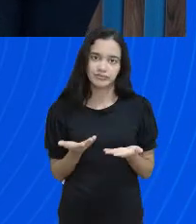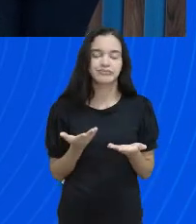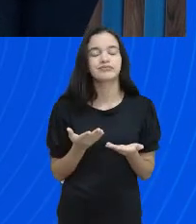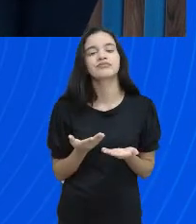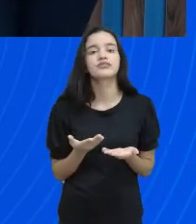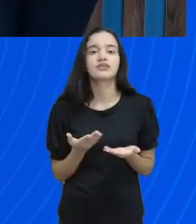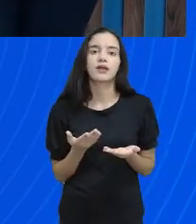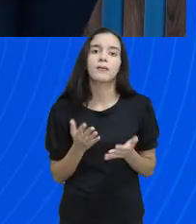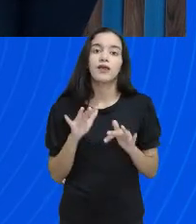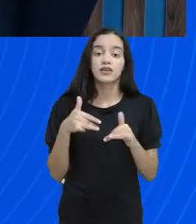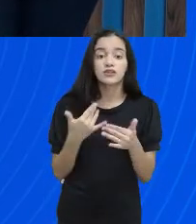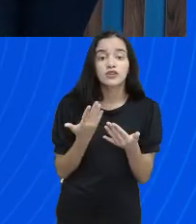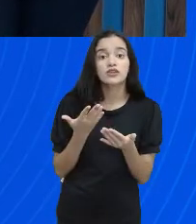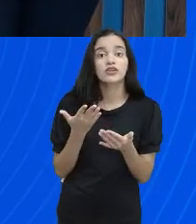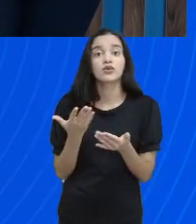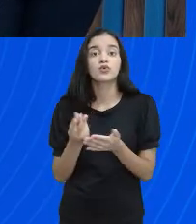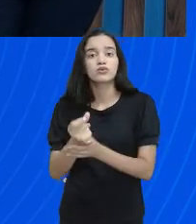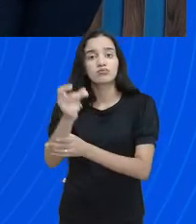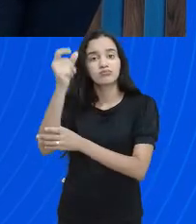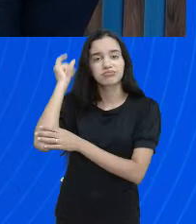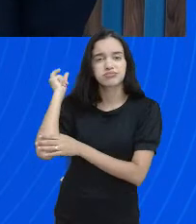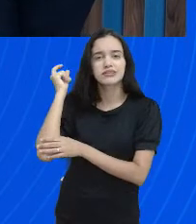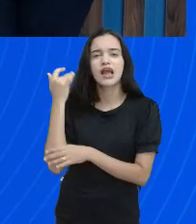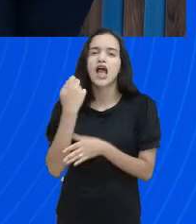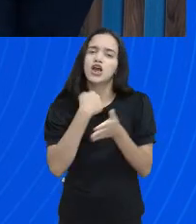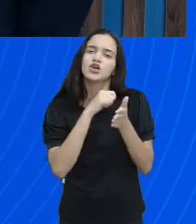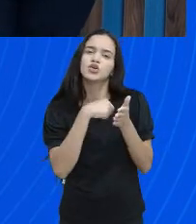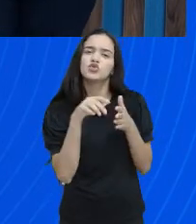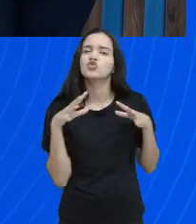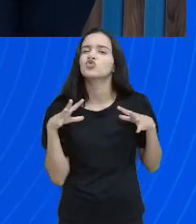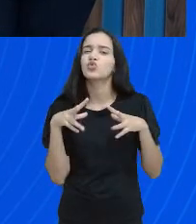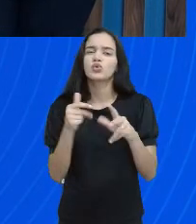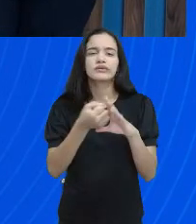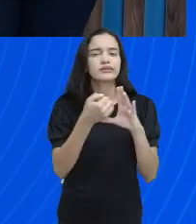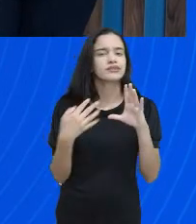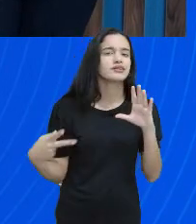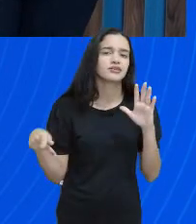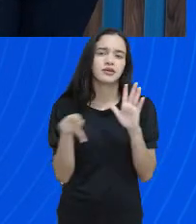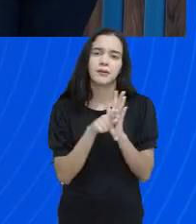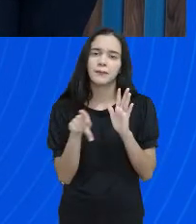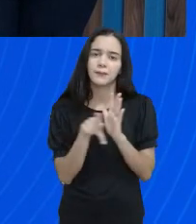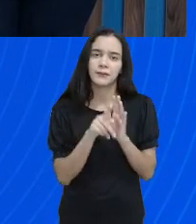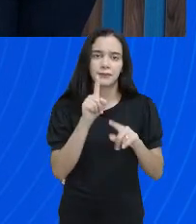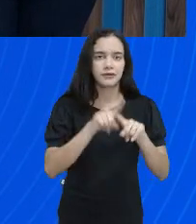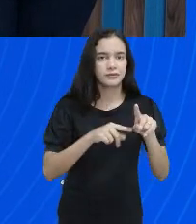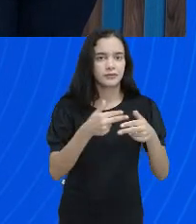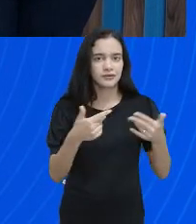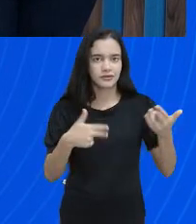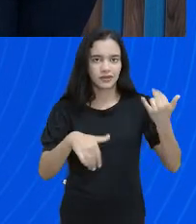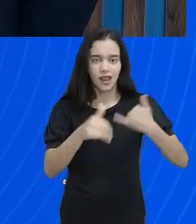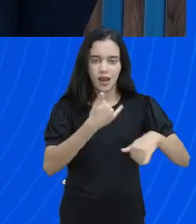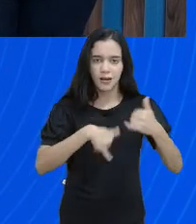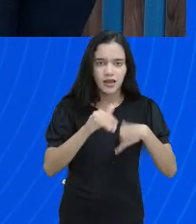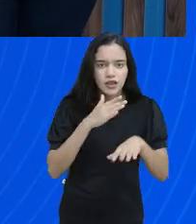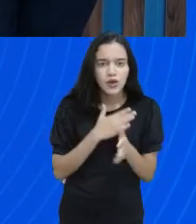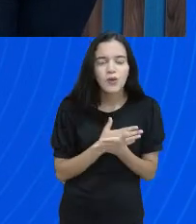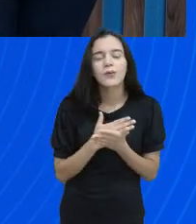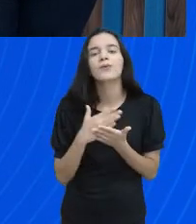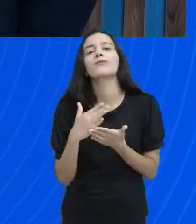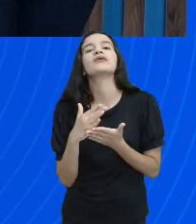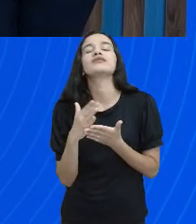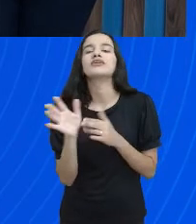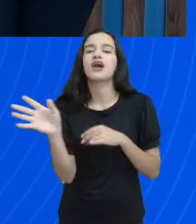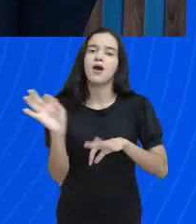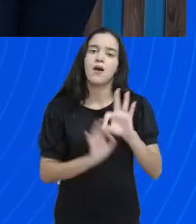Então, na época dele, ele anotava todas as características dos elementos e foi assim que ele começou